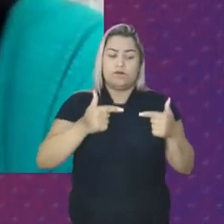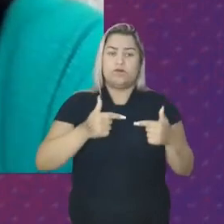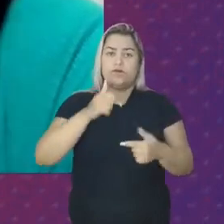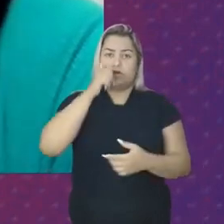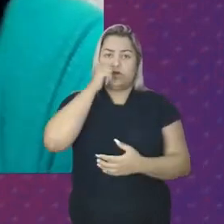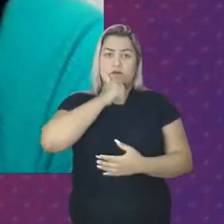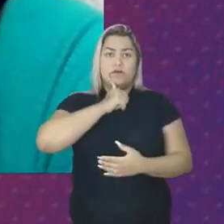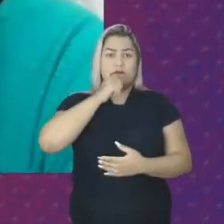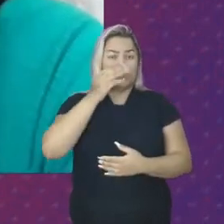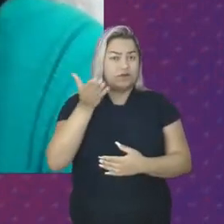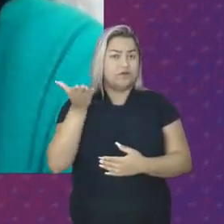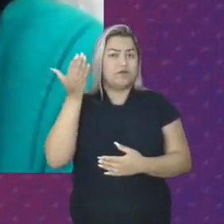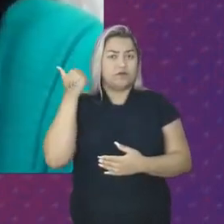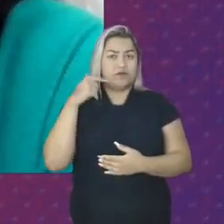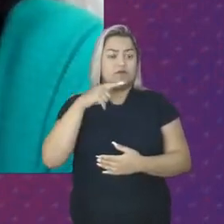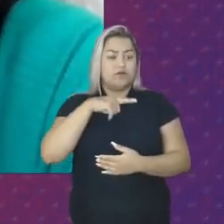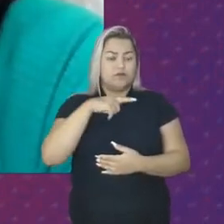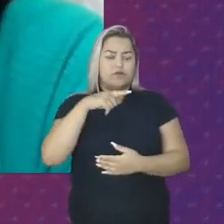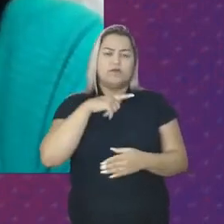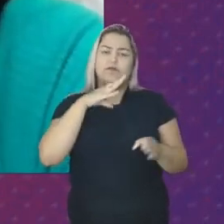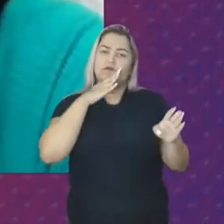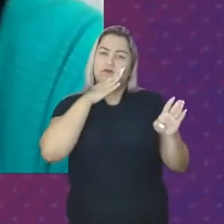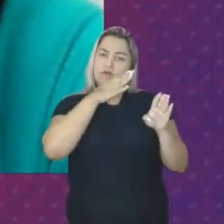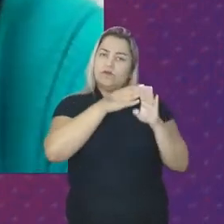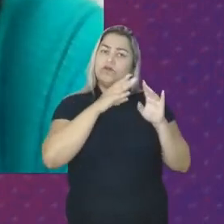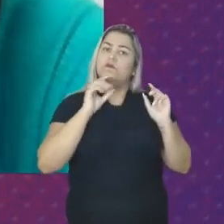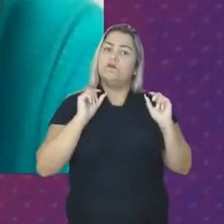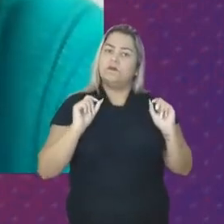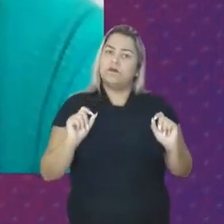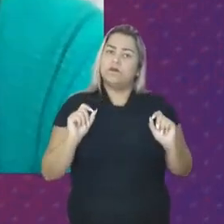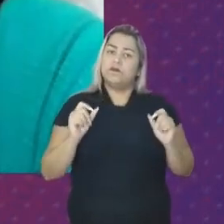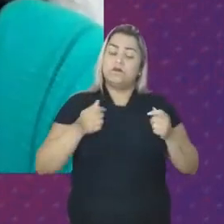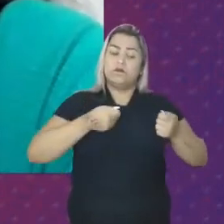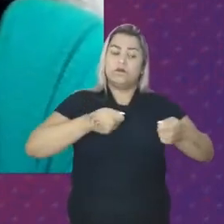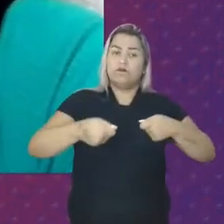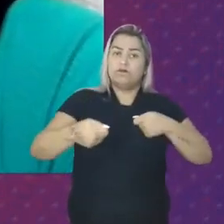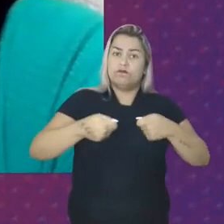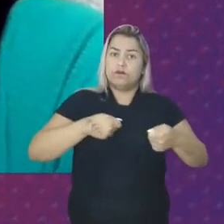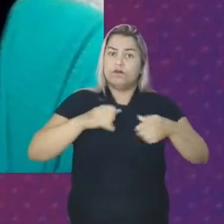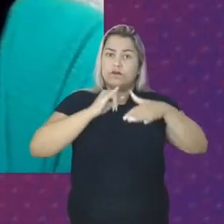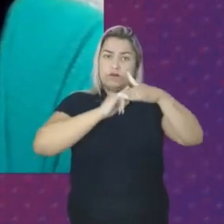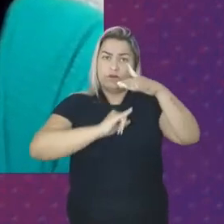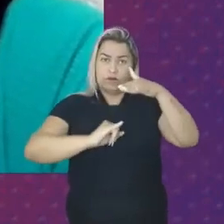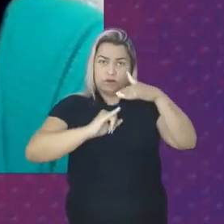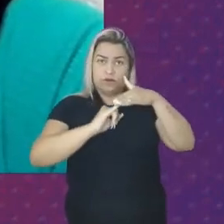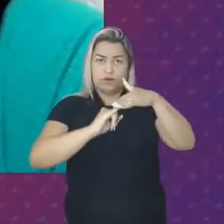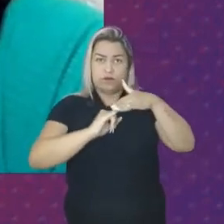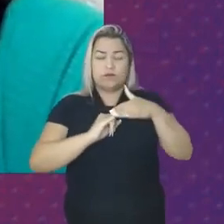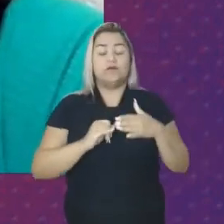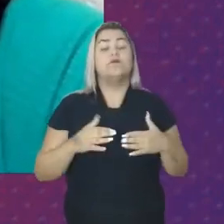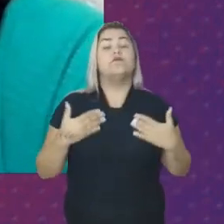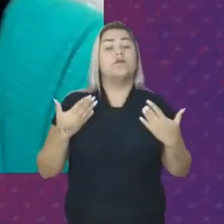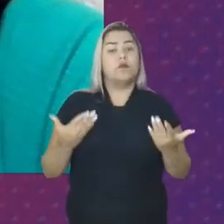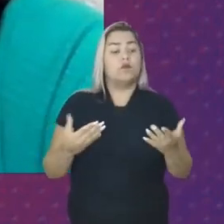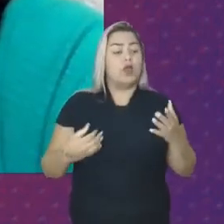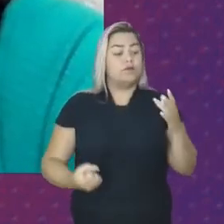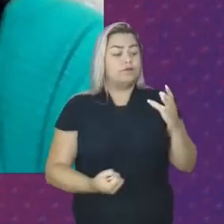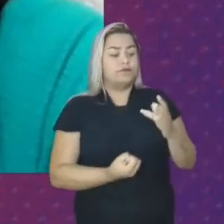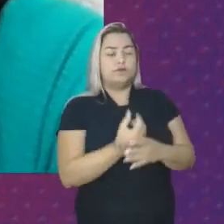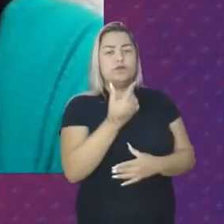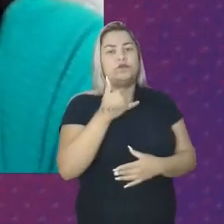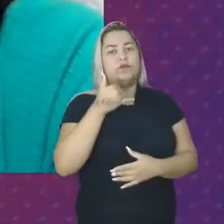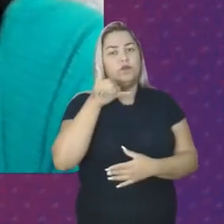contra as Mulheres da época tinha como objetivo também a articulação de instituições. Então, com a criação do